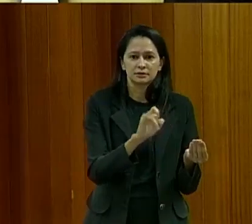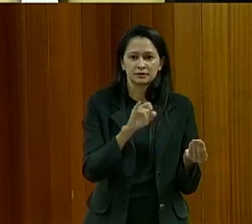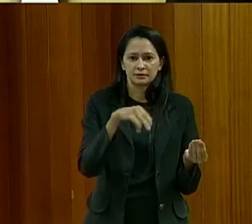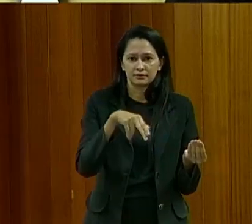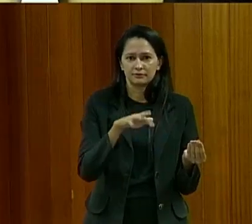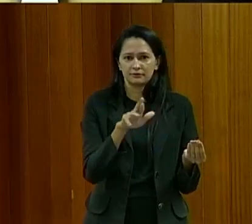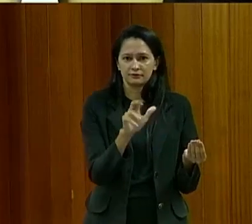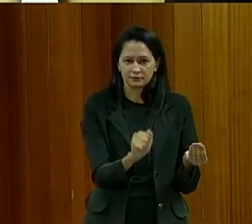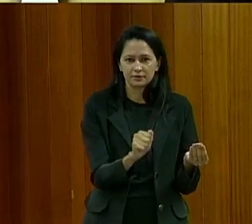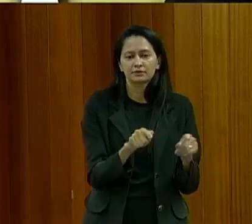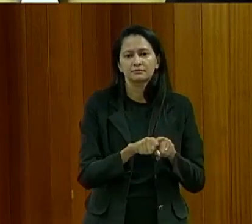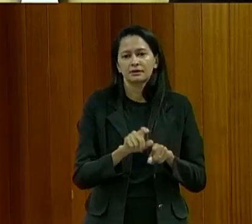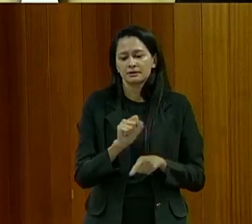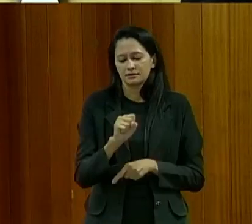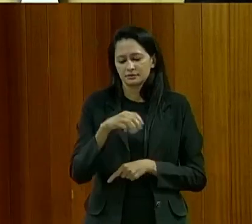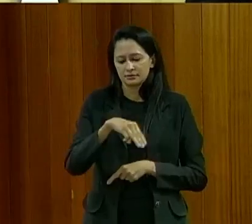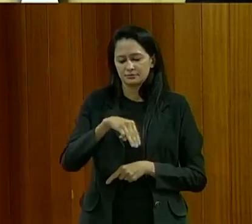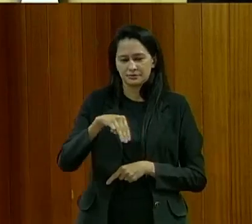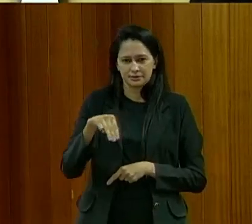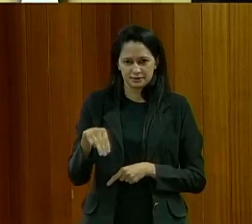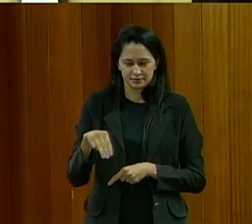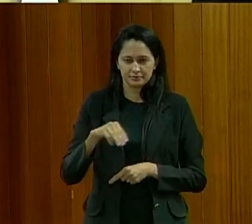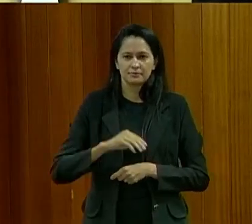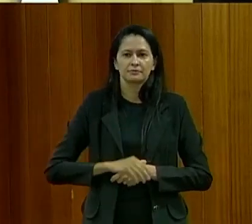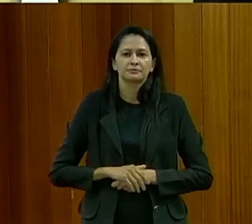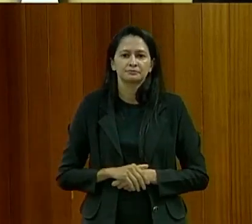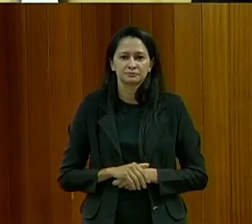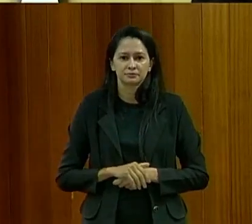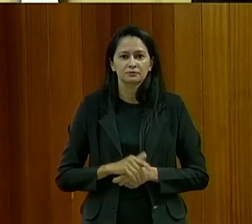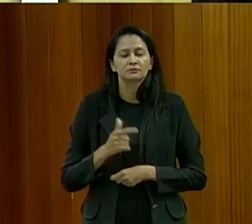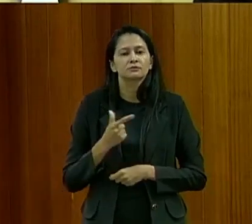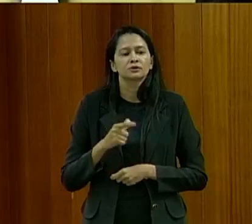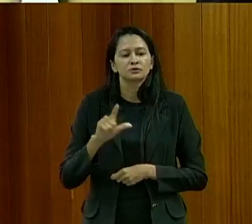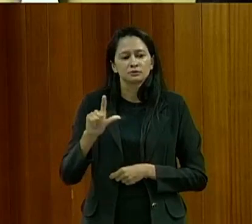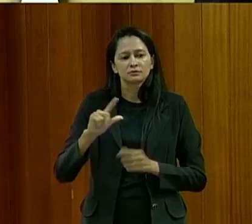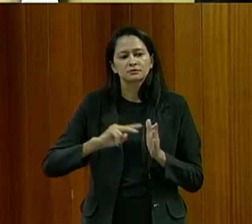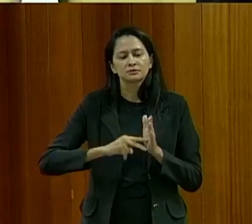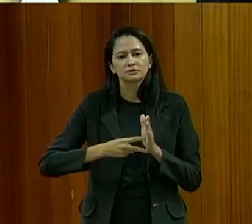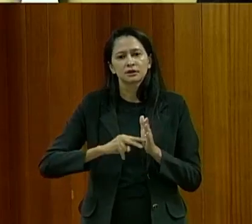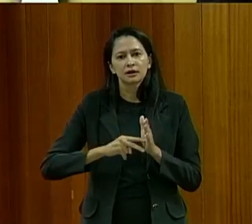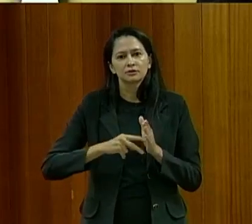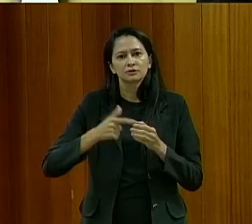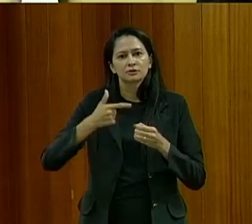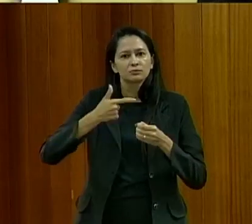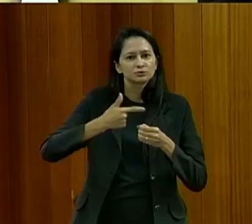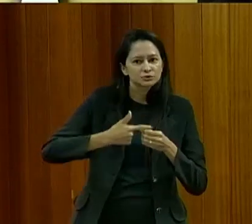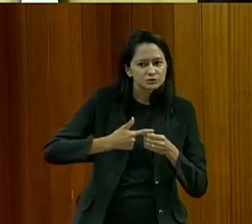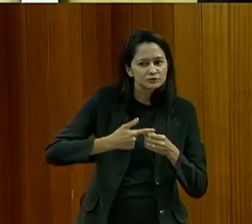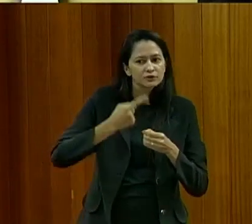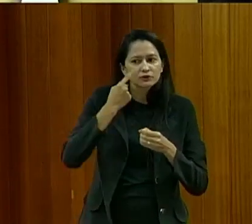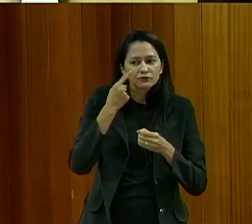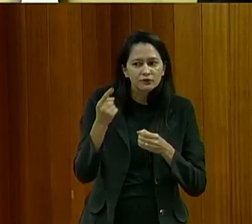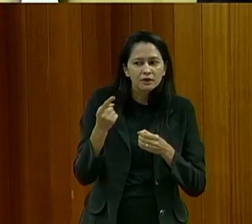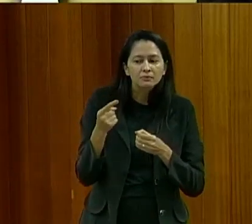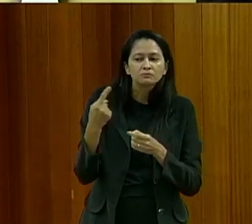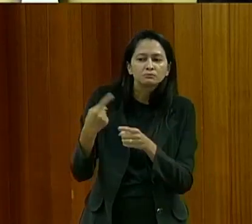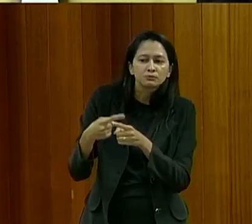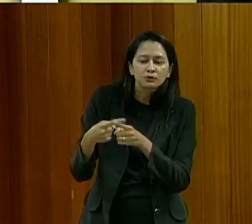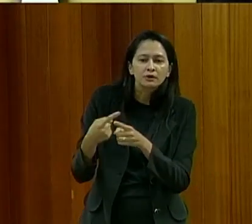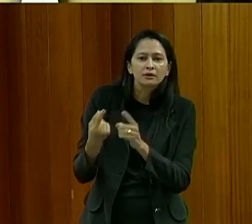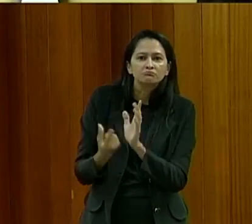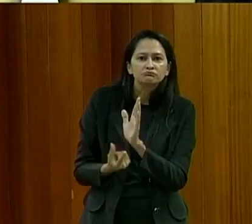Rodarte, requerimento endereçado ao imposto, explicações sobre o aumento de